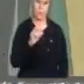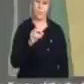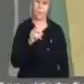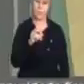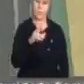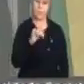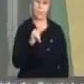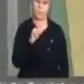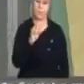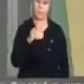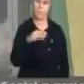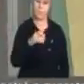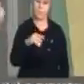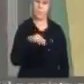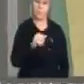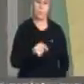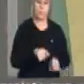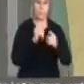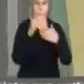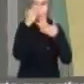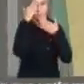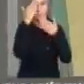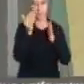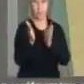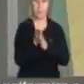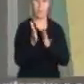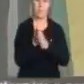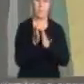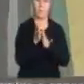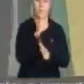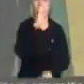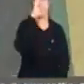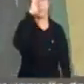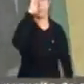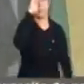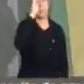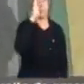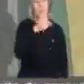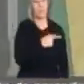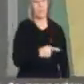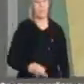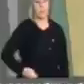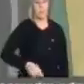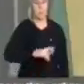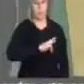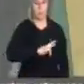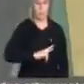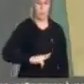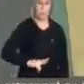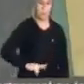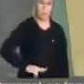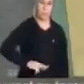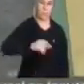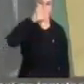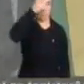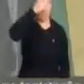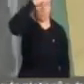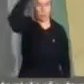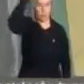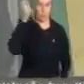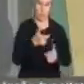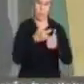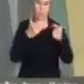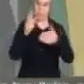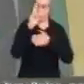Maia, mas agradecer e parabenizar, principalmente, ao presidente da República, ao presidente Michel Temer, o grande